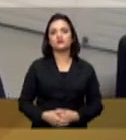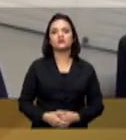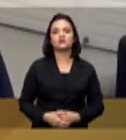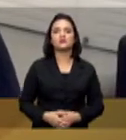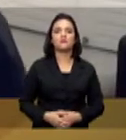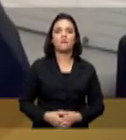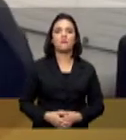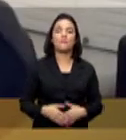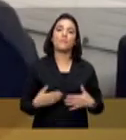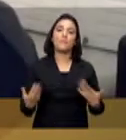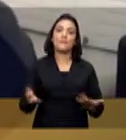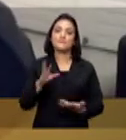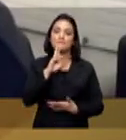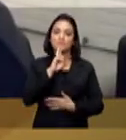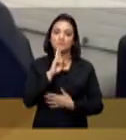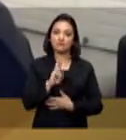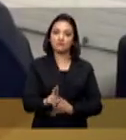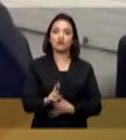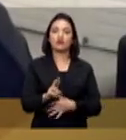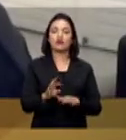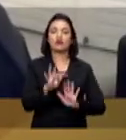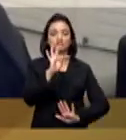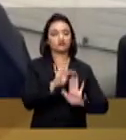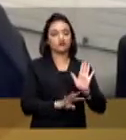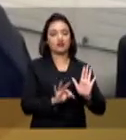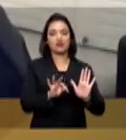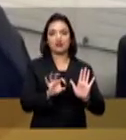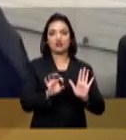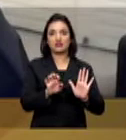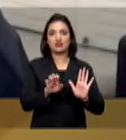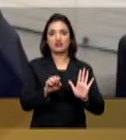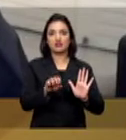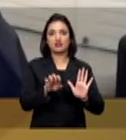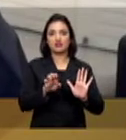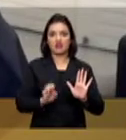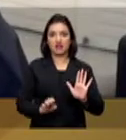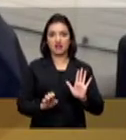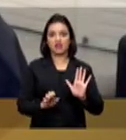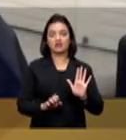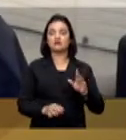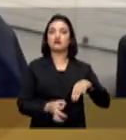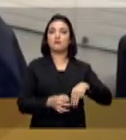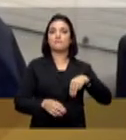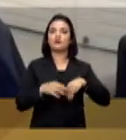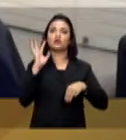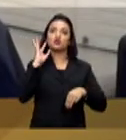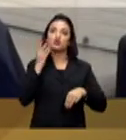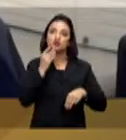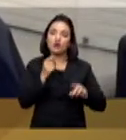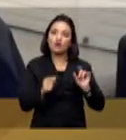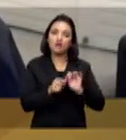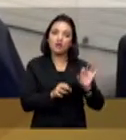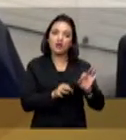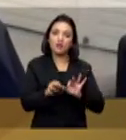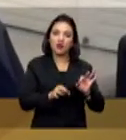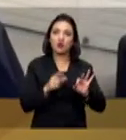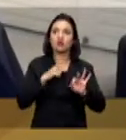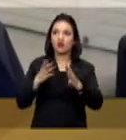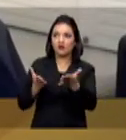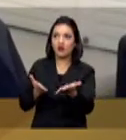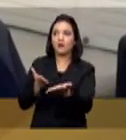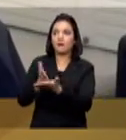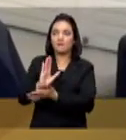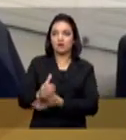resultado. Foi aprovada a tese fixada pelo eminente relator, ministro Dias Toffoli,